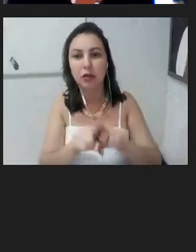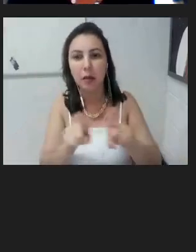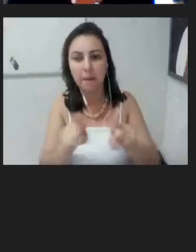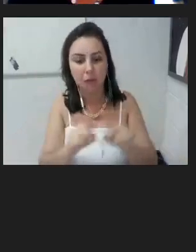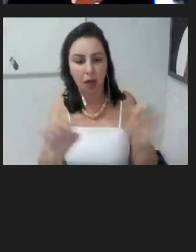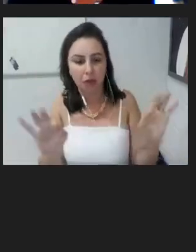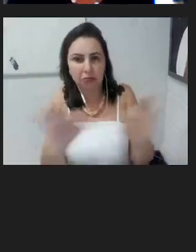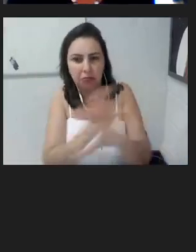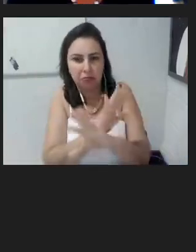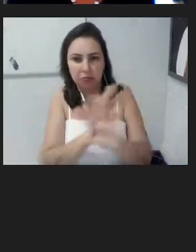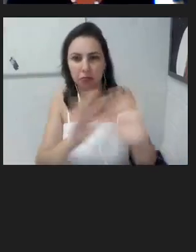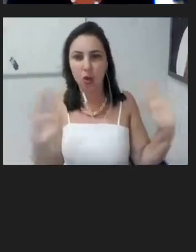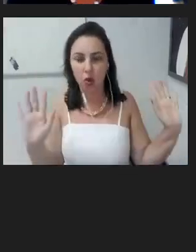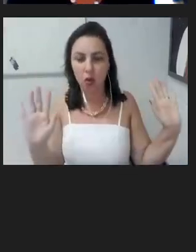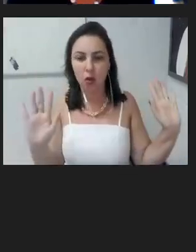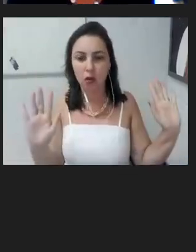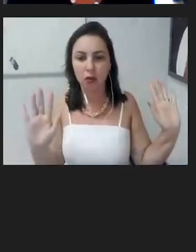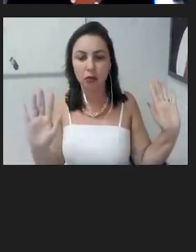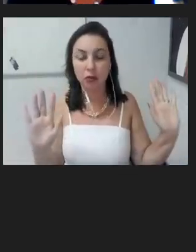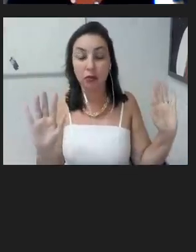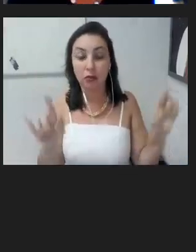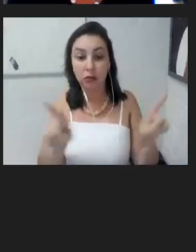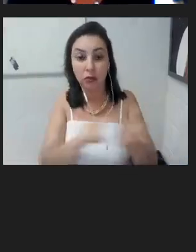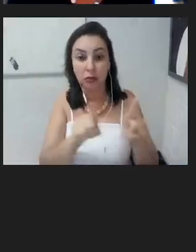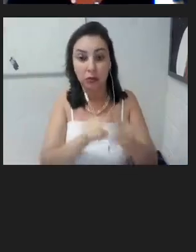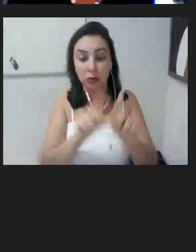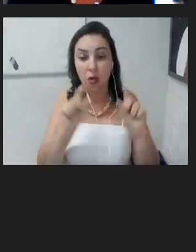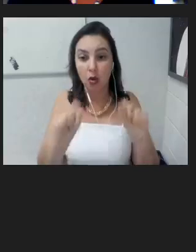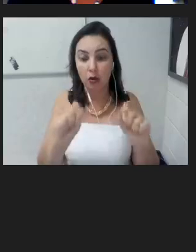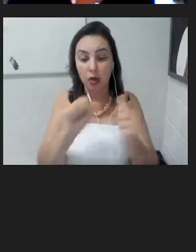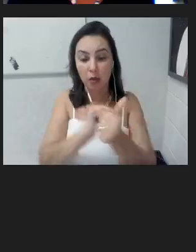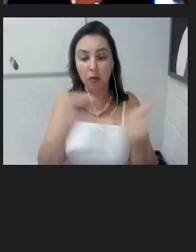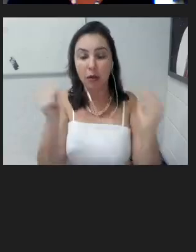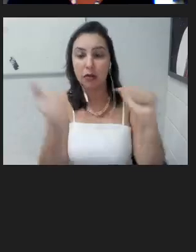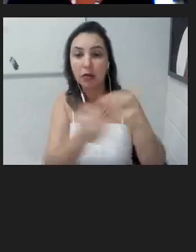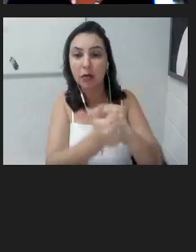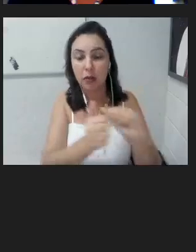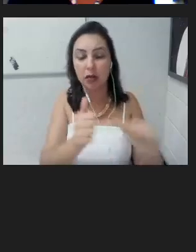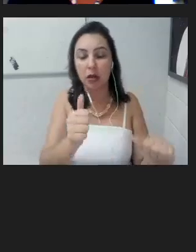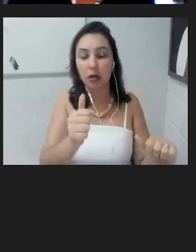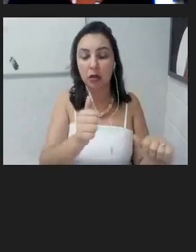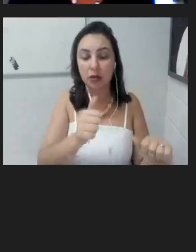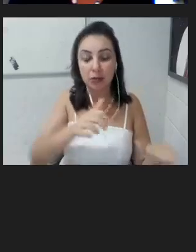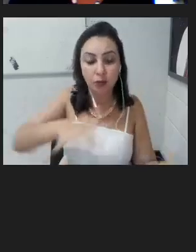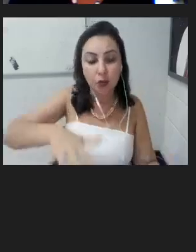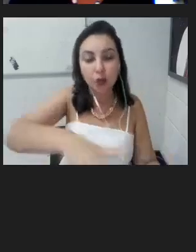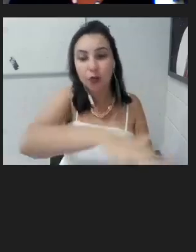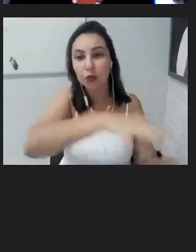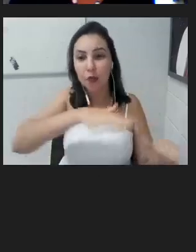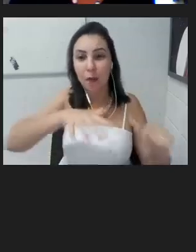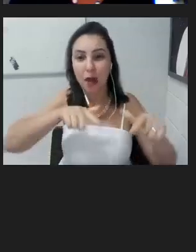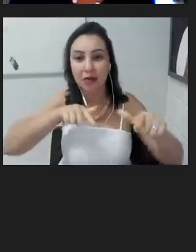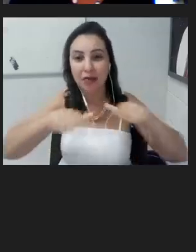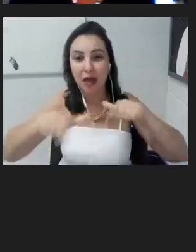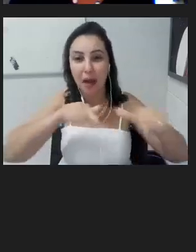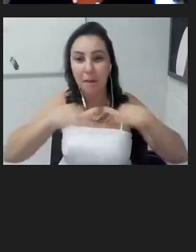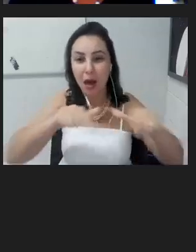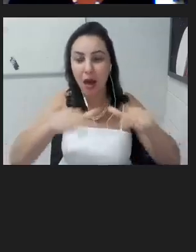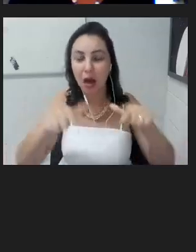suficiente, e, ao mesmo tempo, há uma adequação desse sujeito ao espaço de trabalho de maneira que ele